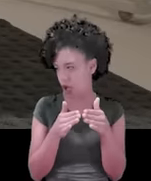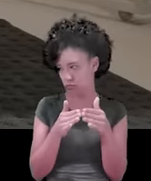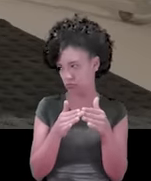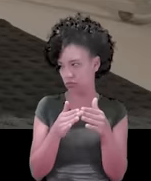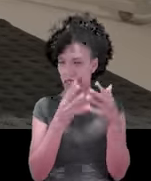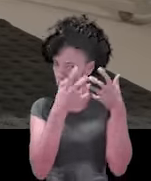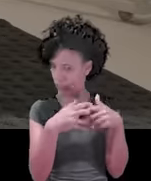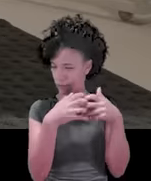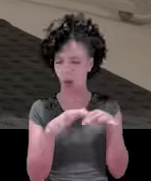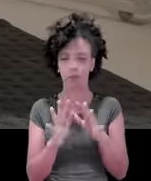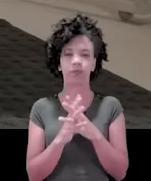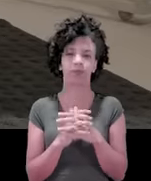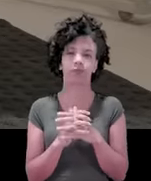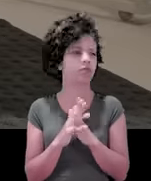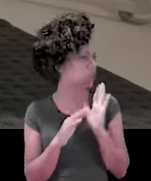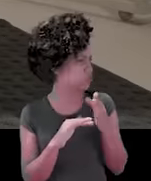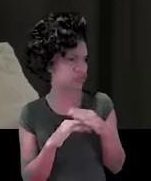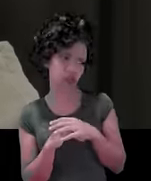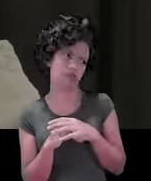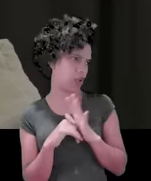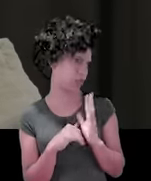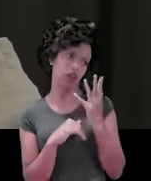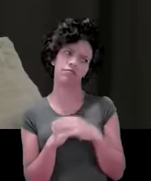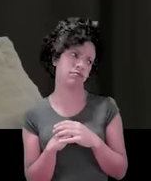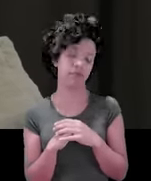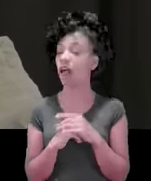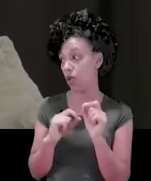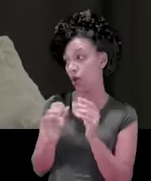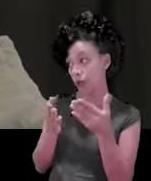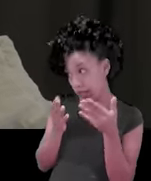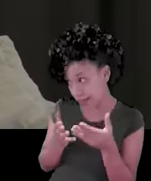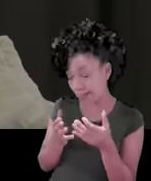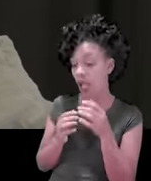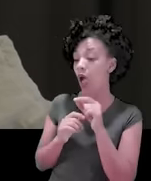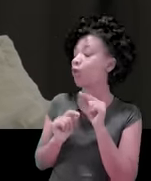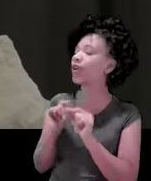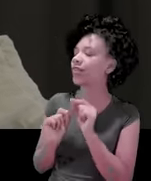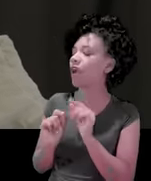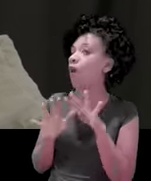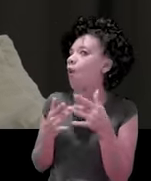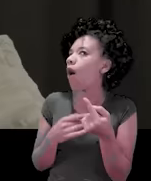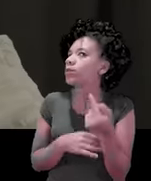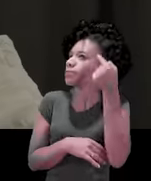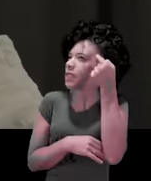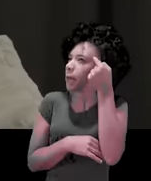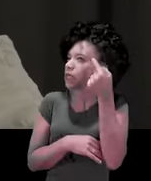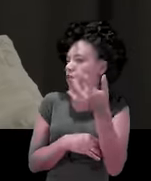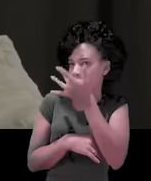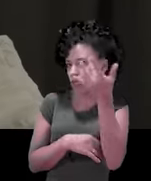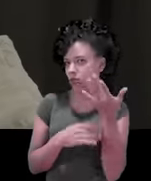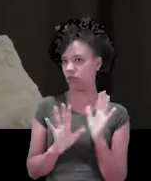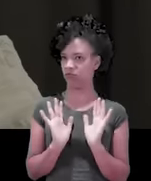abordagem cerebral tal aí já entra né é isso eu quero falar eu quero que esse lugar qual que é a cabeça de um